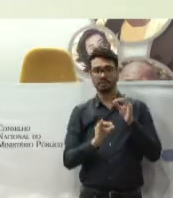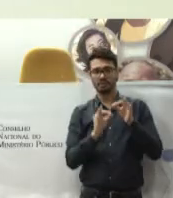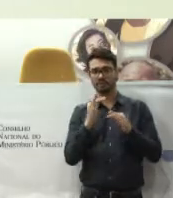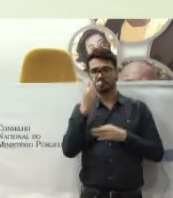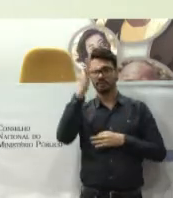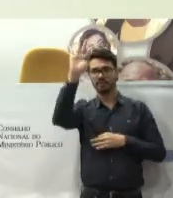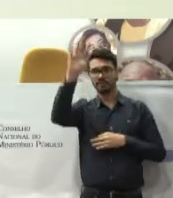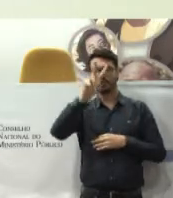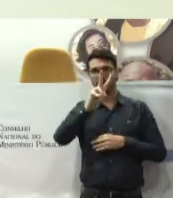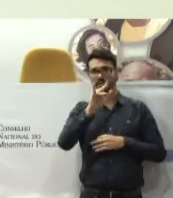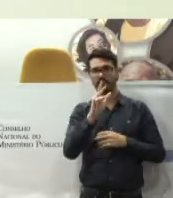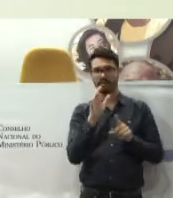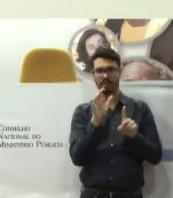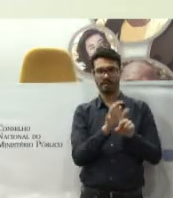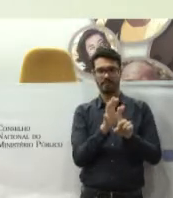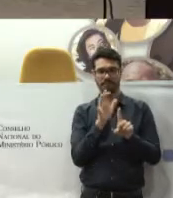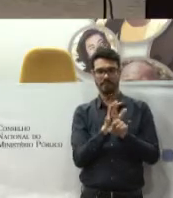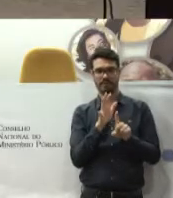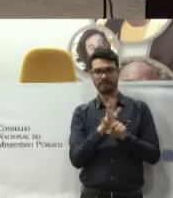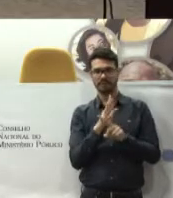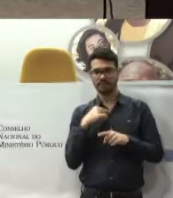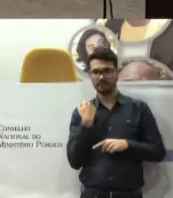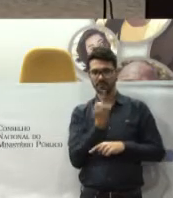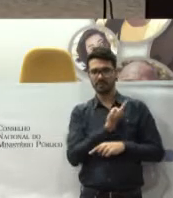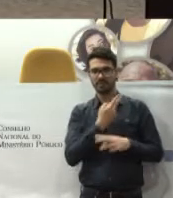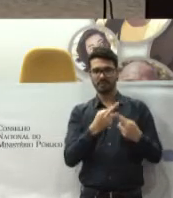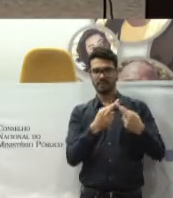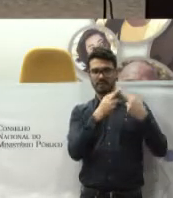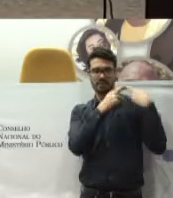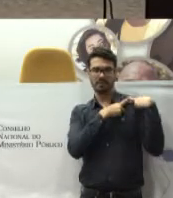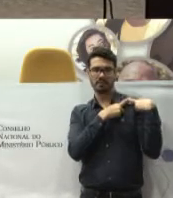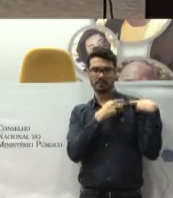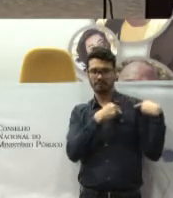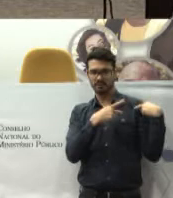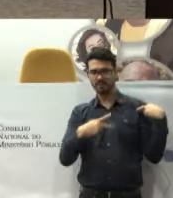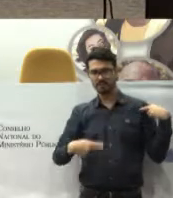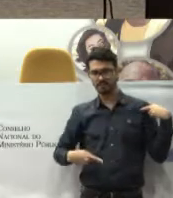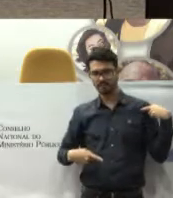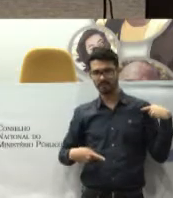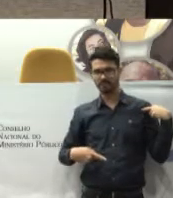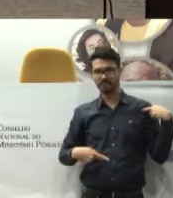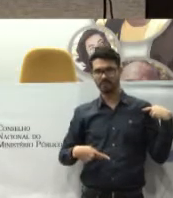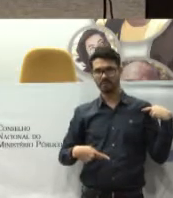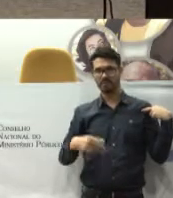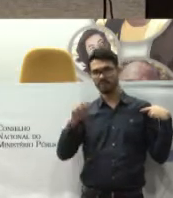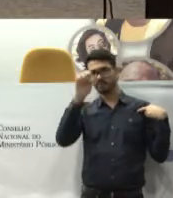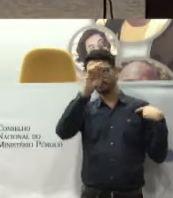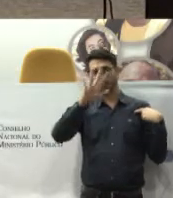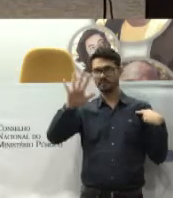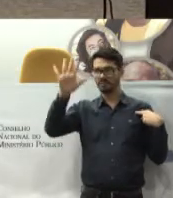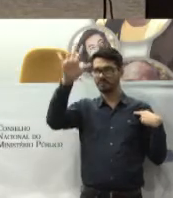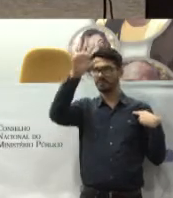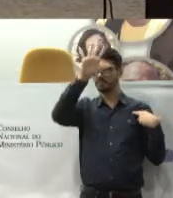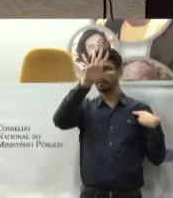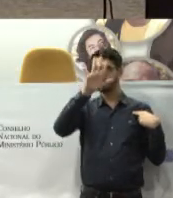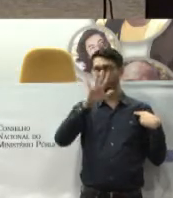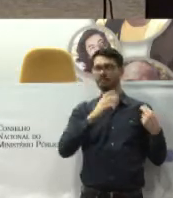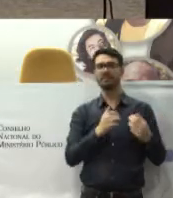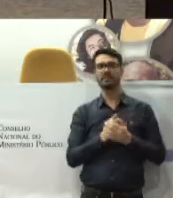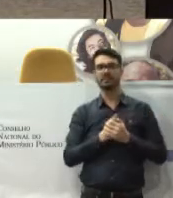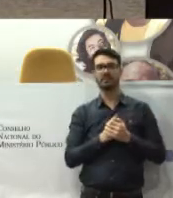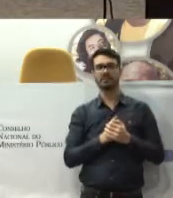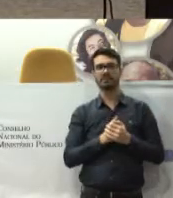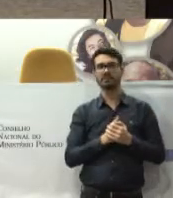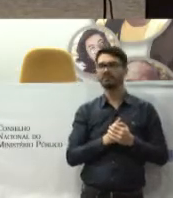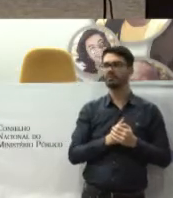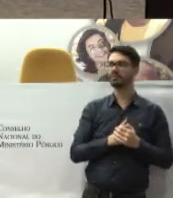mas que vai afetar as nossas atribuições como Ministério Público Estadual. É um dos grandes problemas que foi